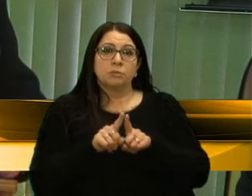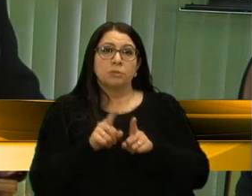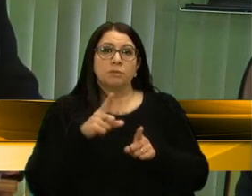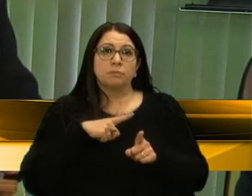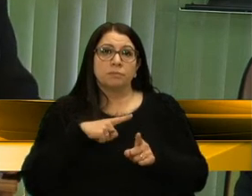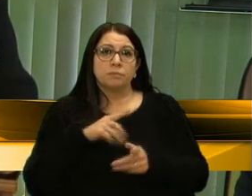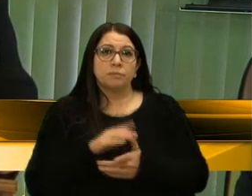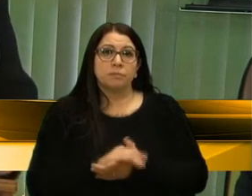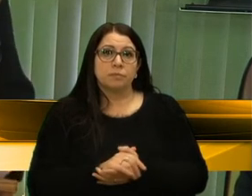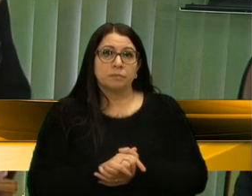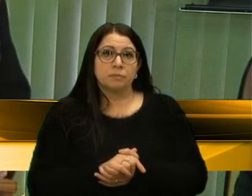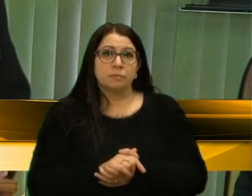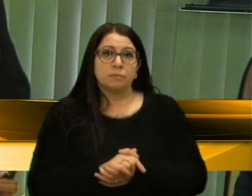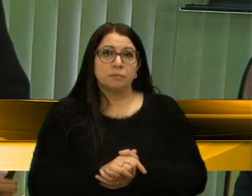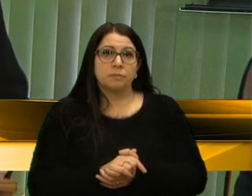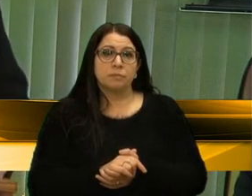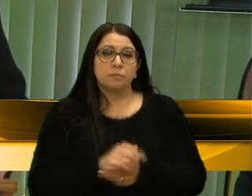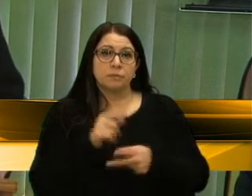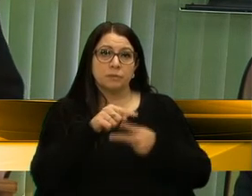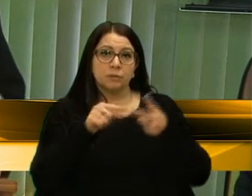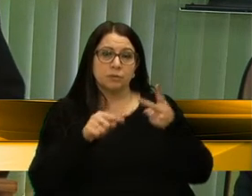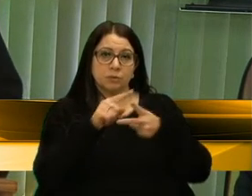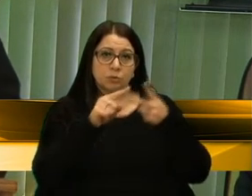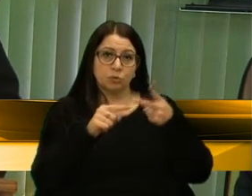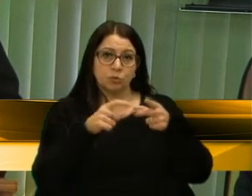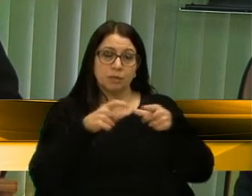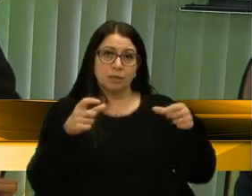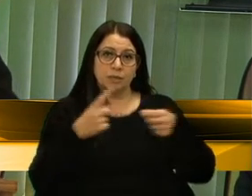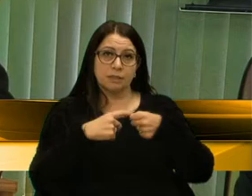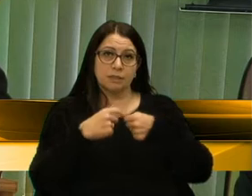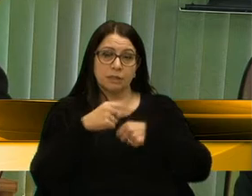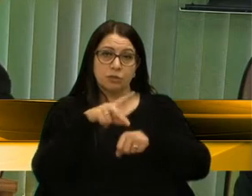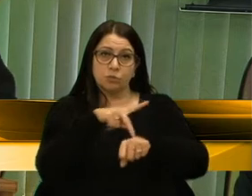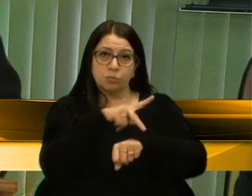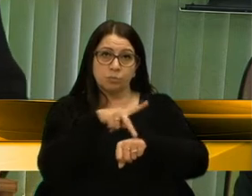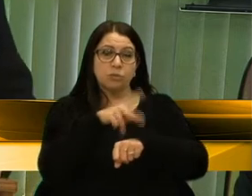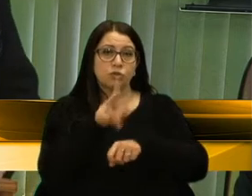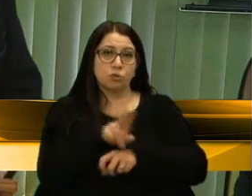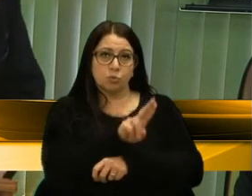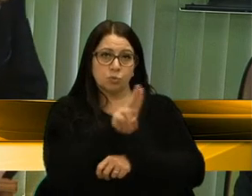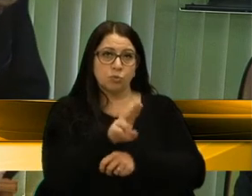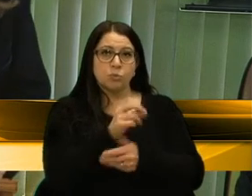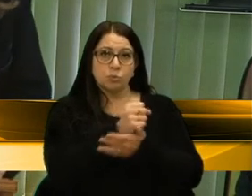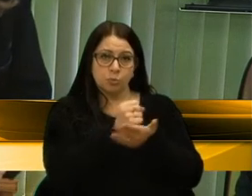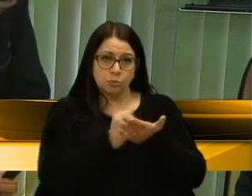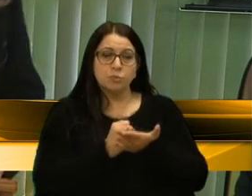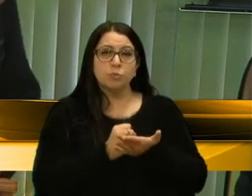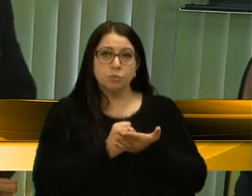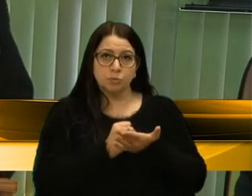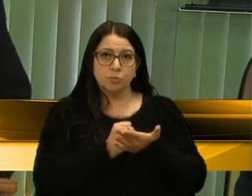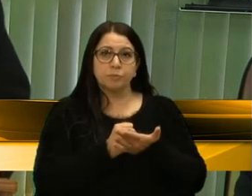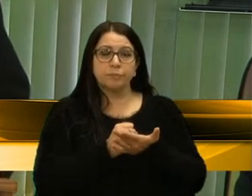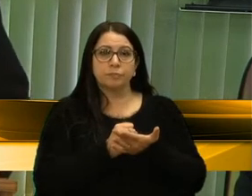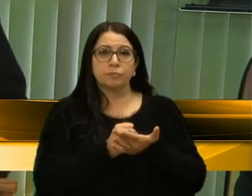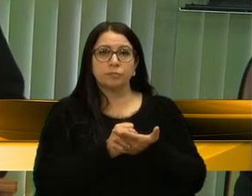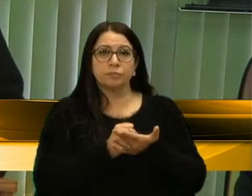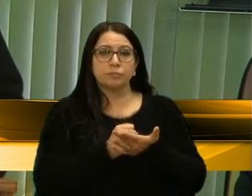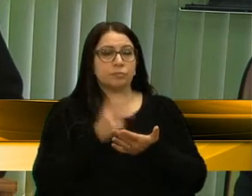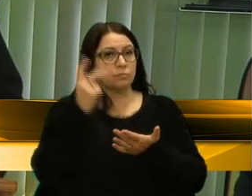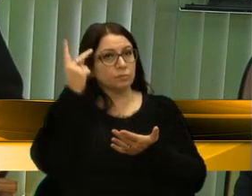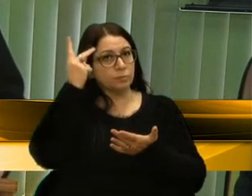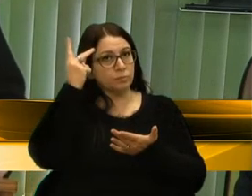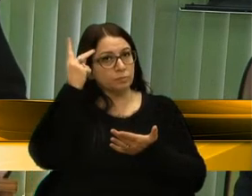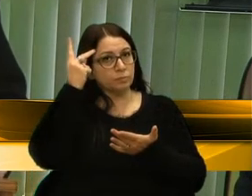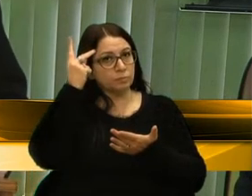temos 2 grandes cidades do país que já usam esses contratos, que é São Paulo